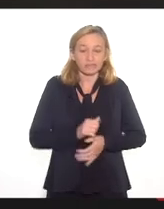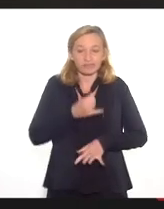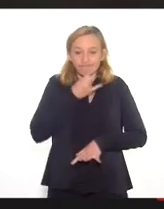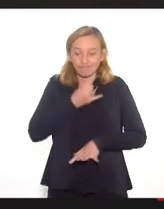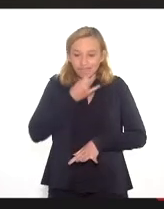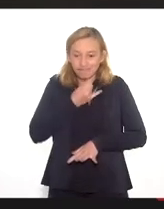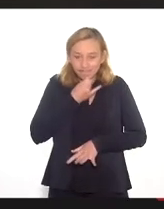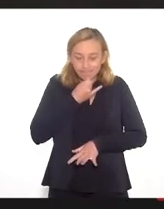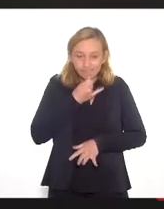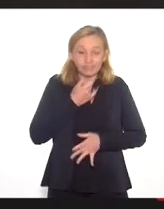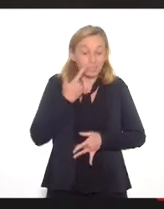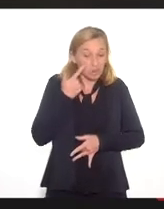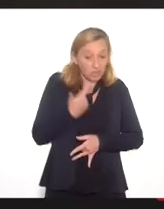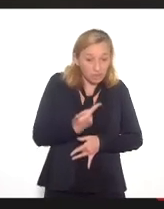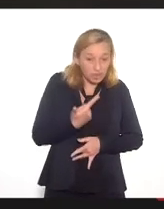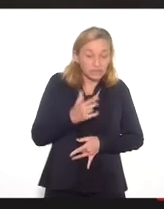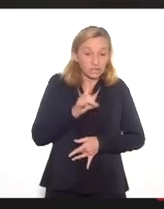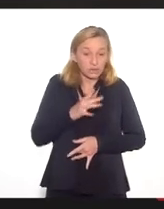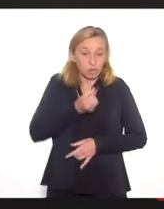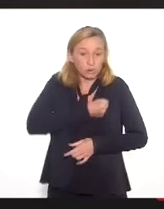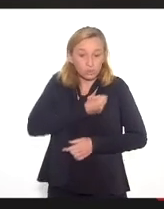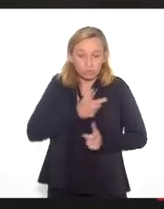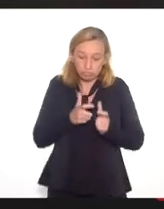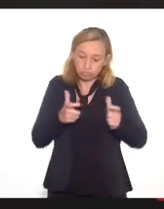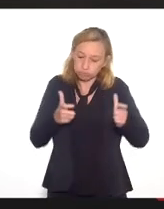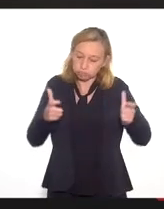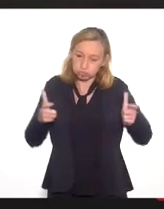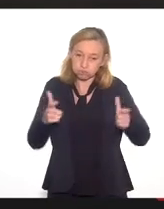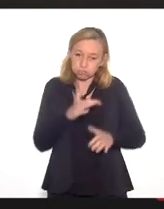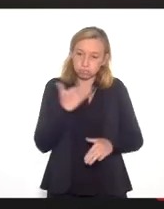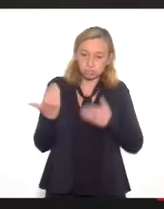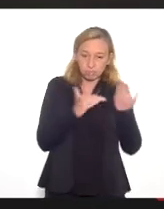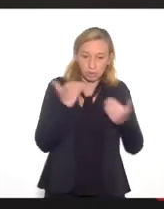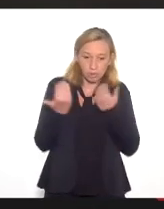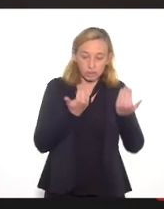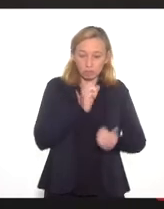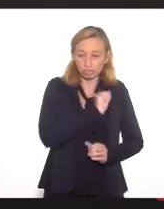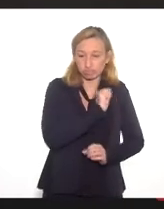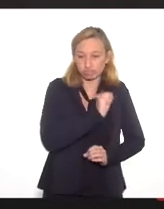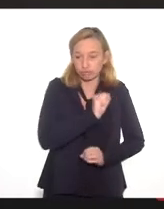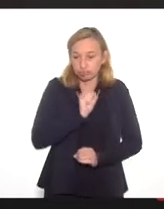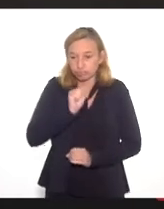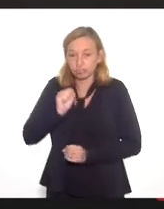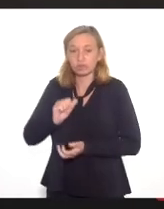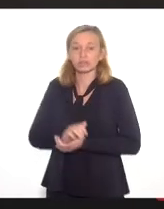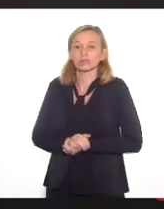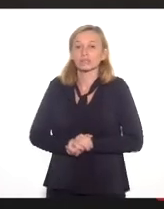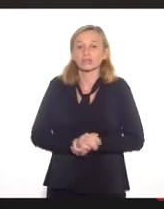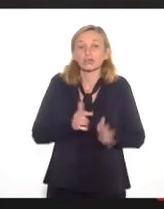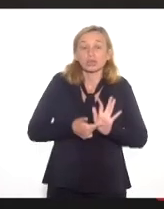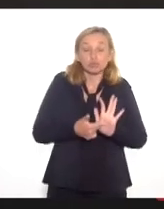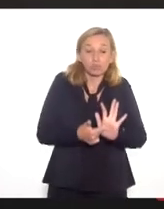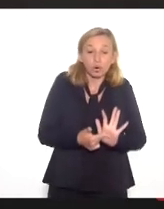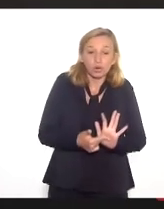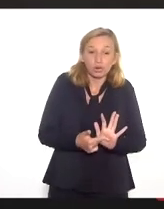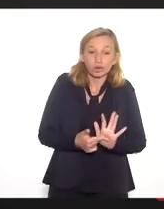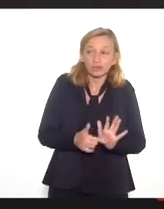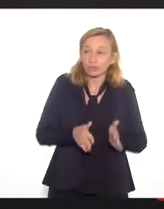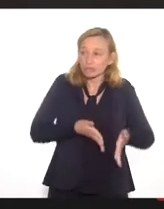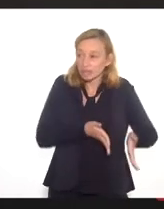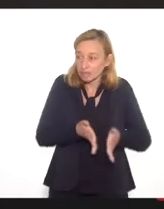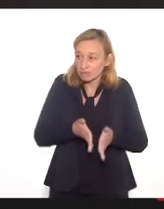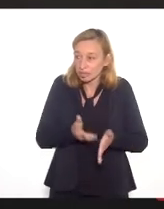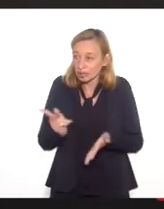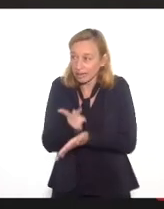e a gente vê a gente só aumentando o volume de mortes nessas chacinas é o que mostra que nós estamos indo para o caminho